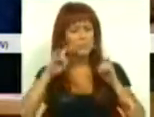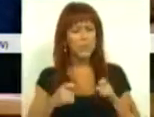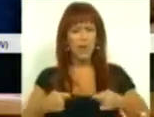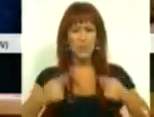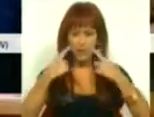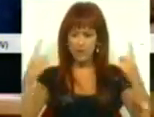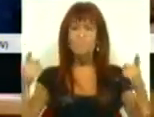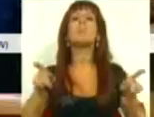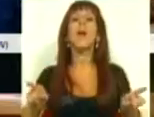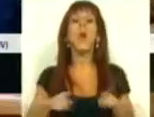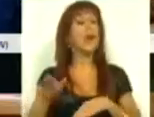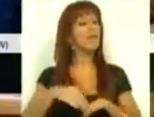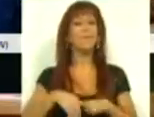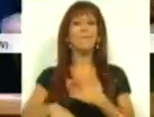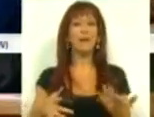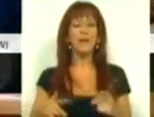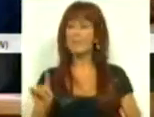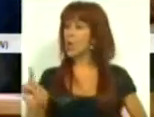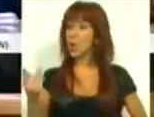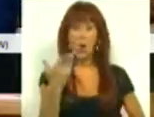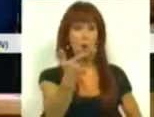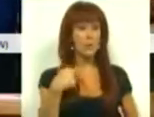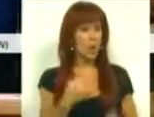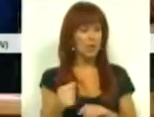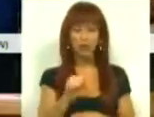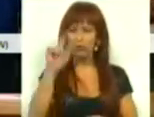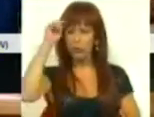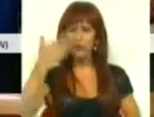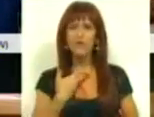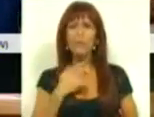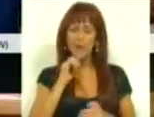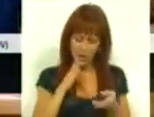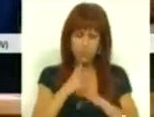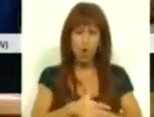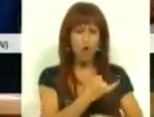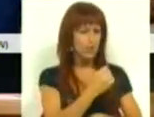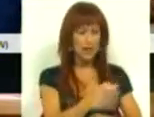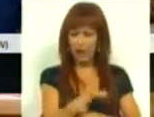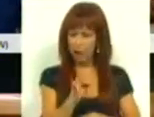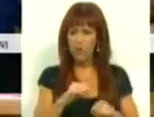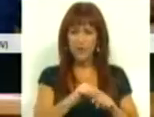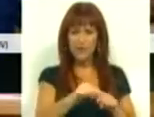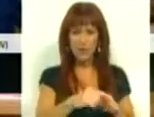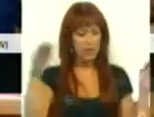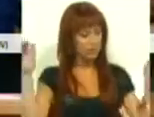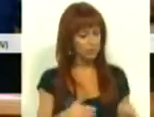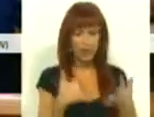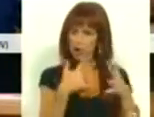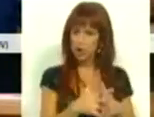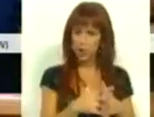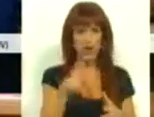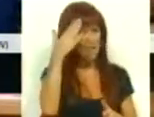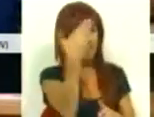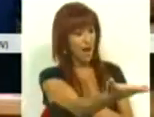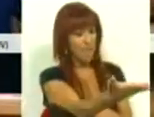despesa pública seja realizado. Só assim o combate ao déficit pode ser continuado em 2014 com a redução